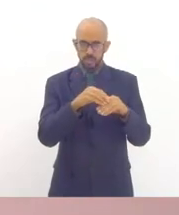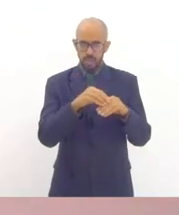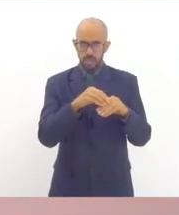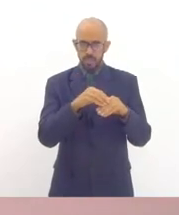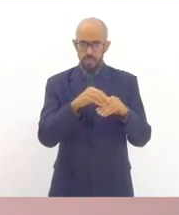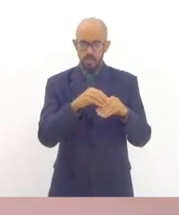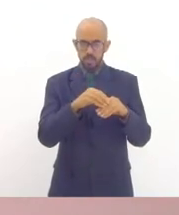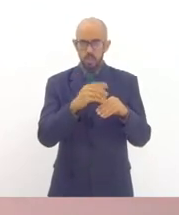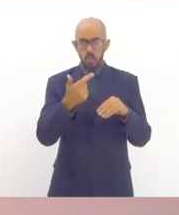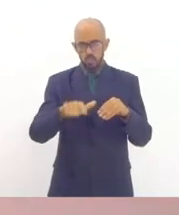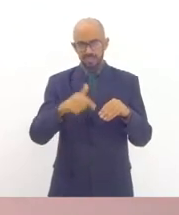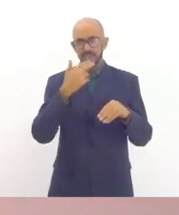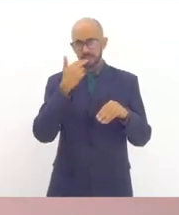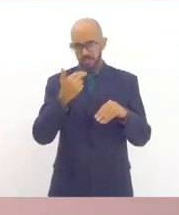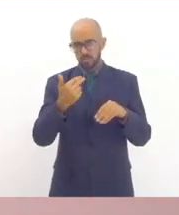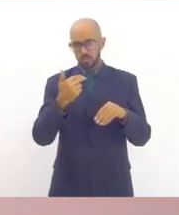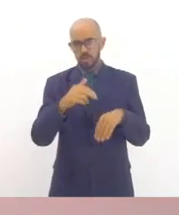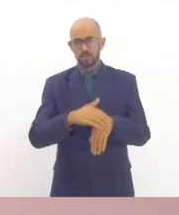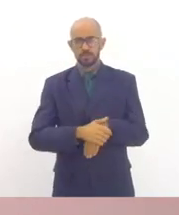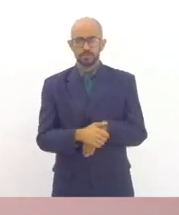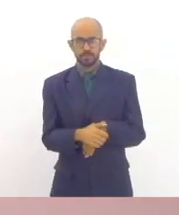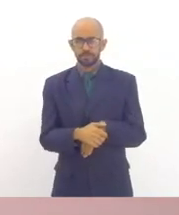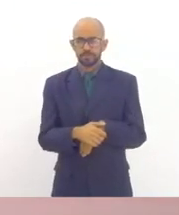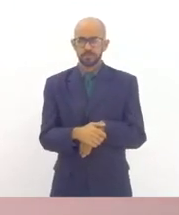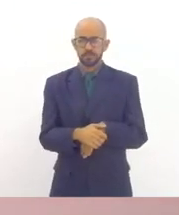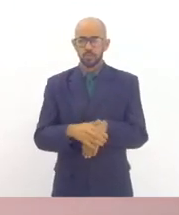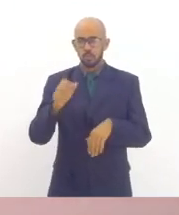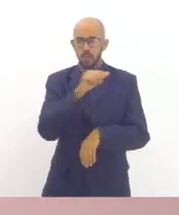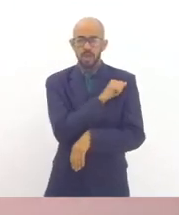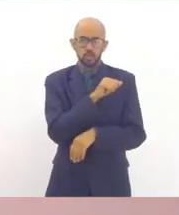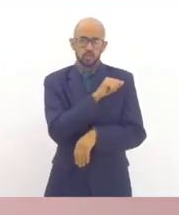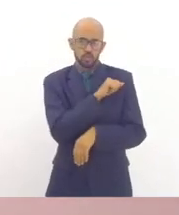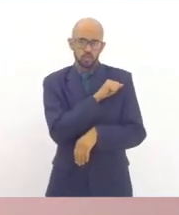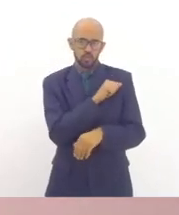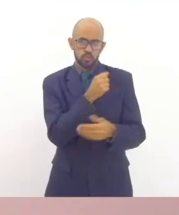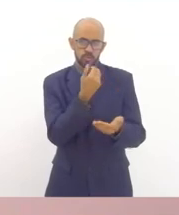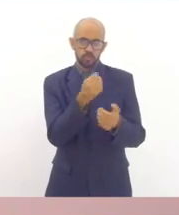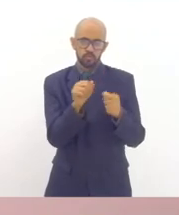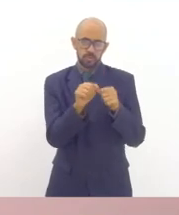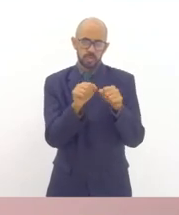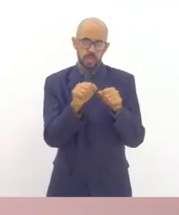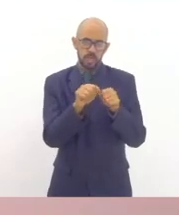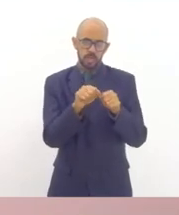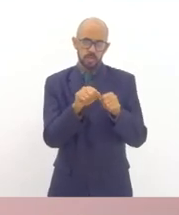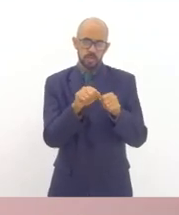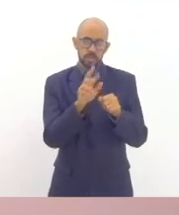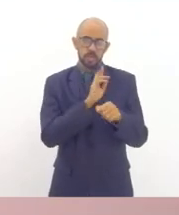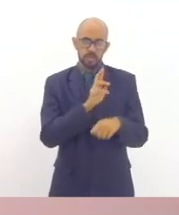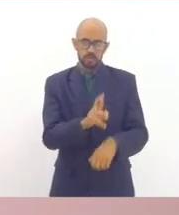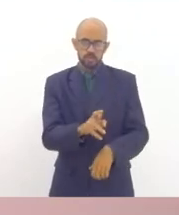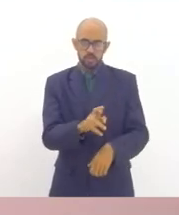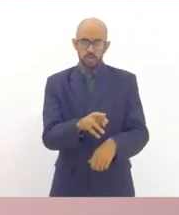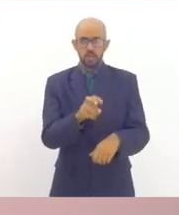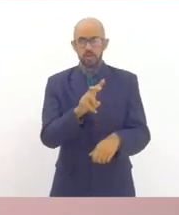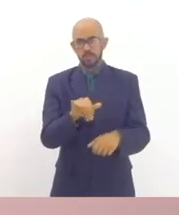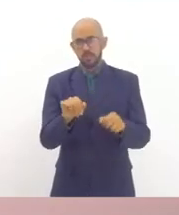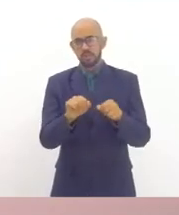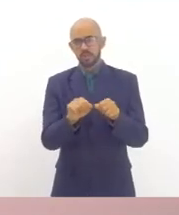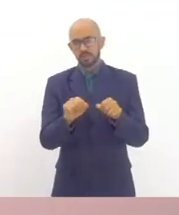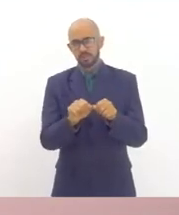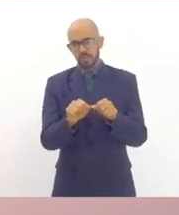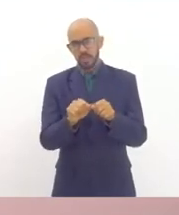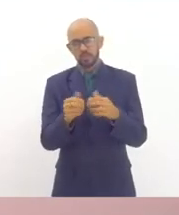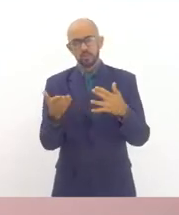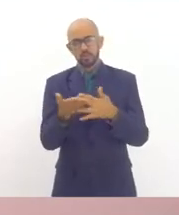o aluno que cursar ensino religioso, tá, ele vai fazer no contraturno,